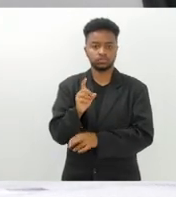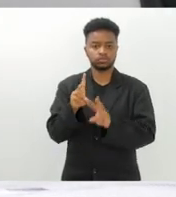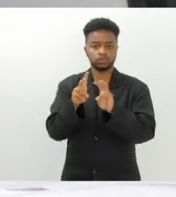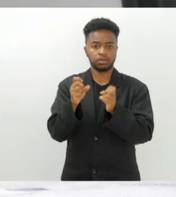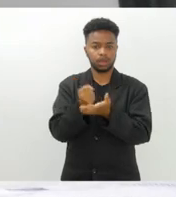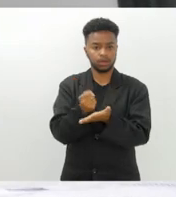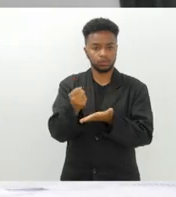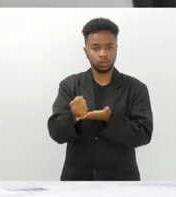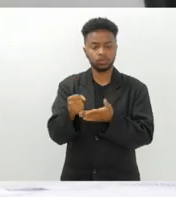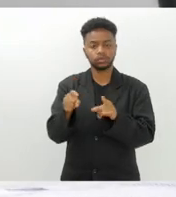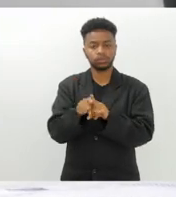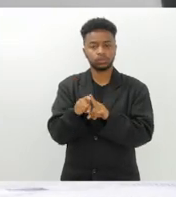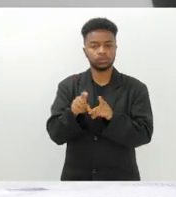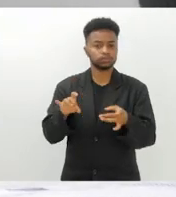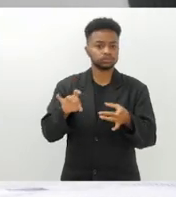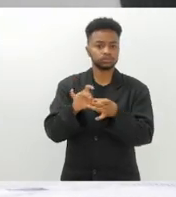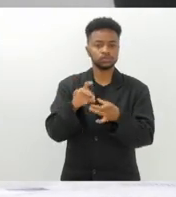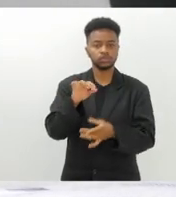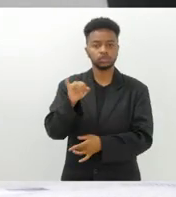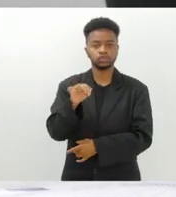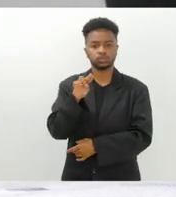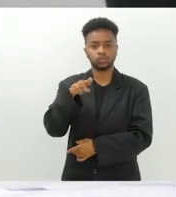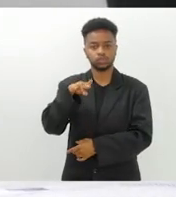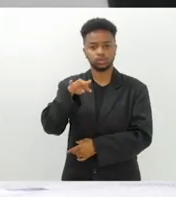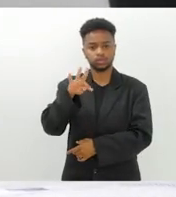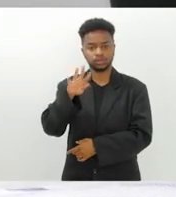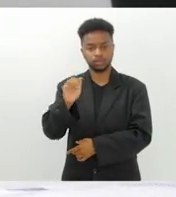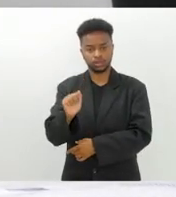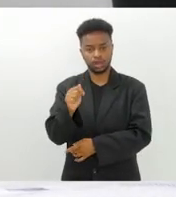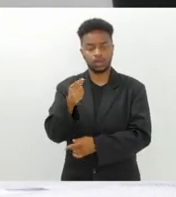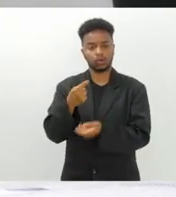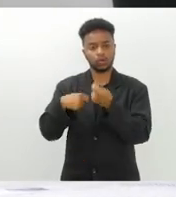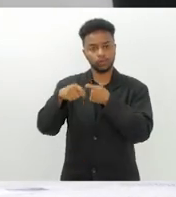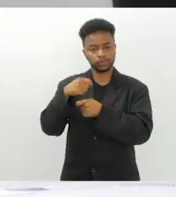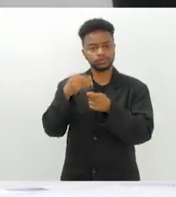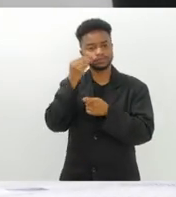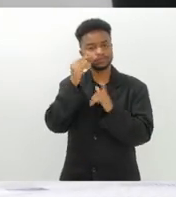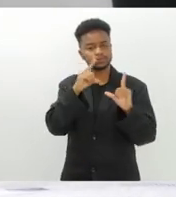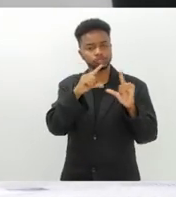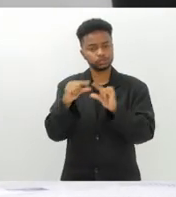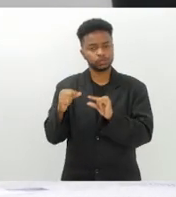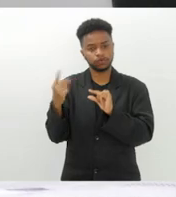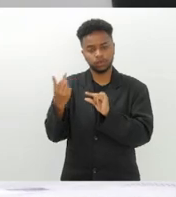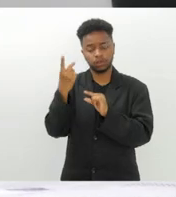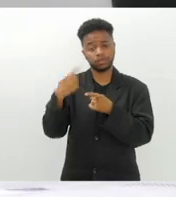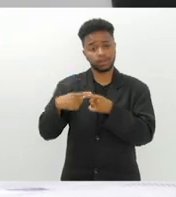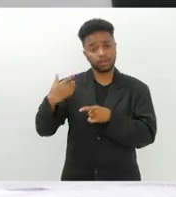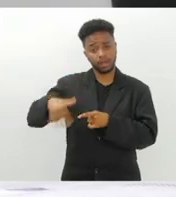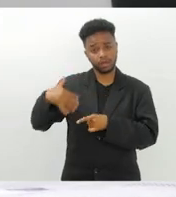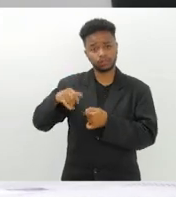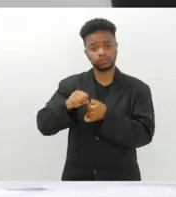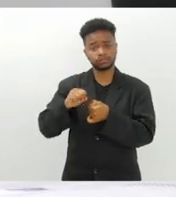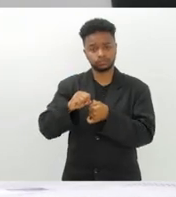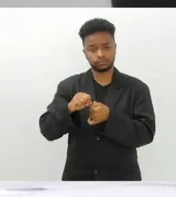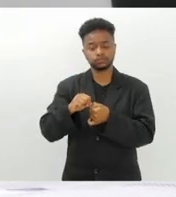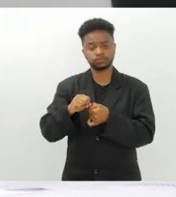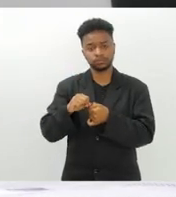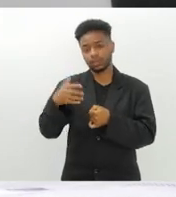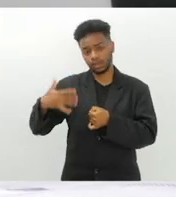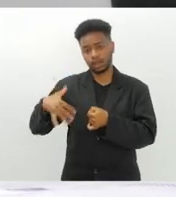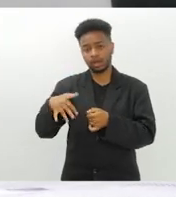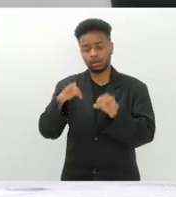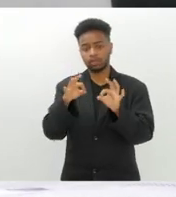cartório e custos de junta comercial, para começar a aliviar o custo, que é caro fazer uma cooperativa. É caro fazer